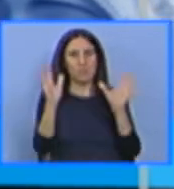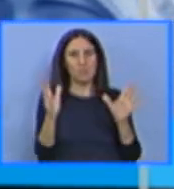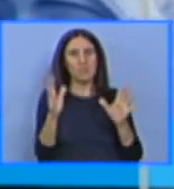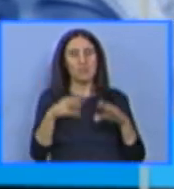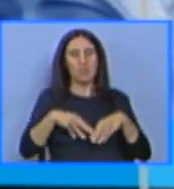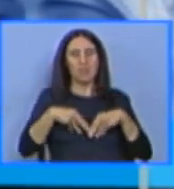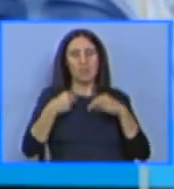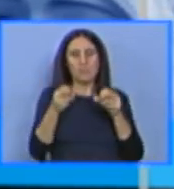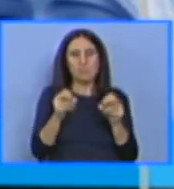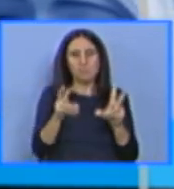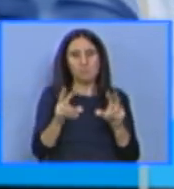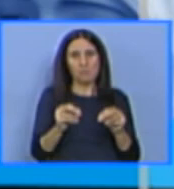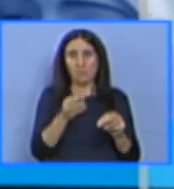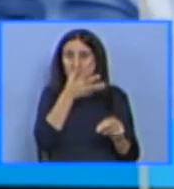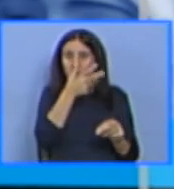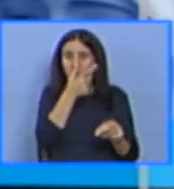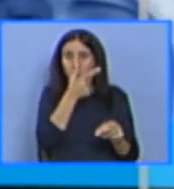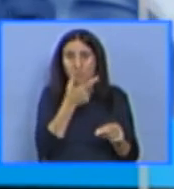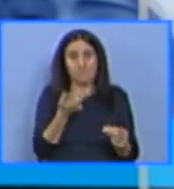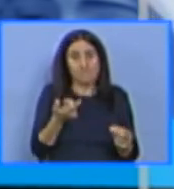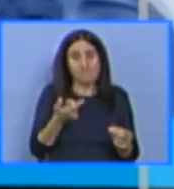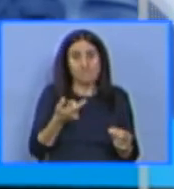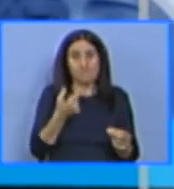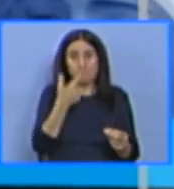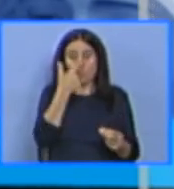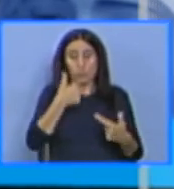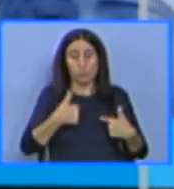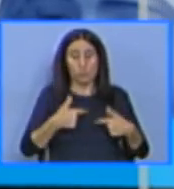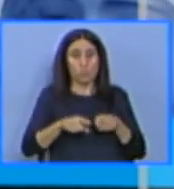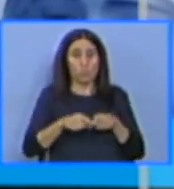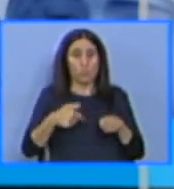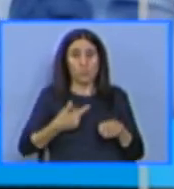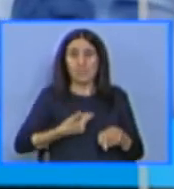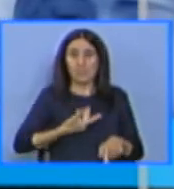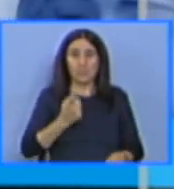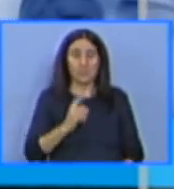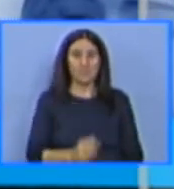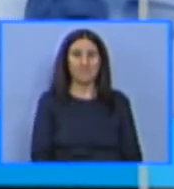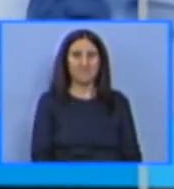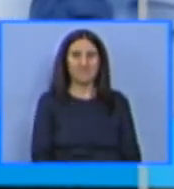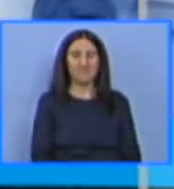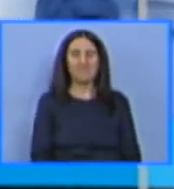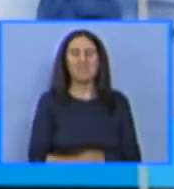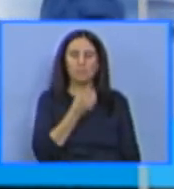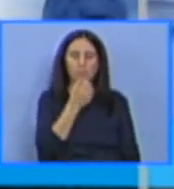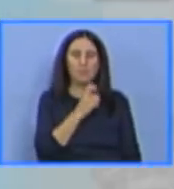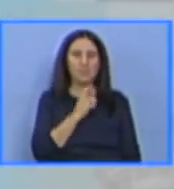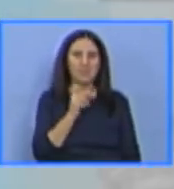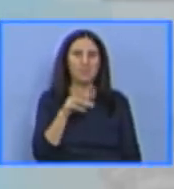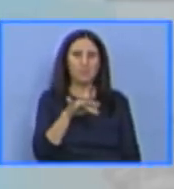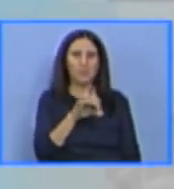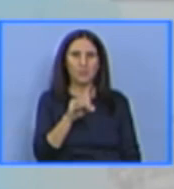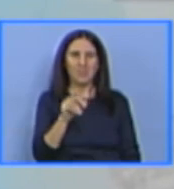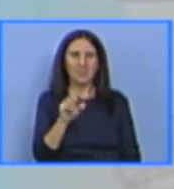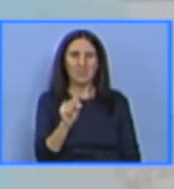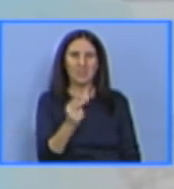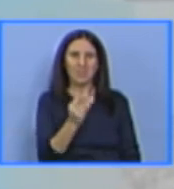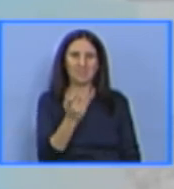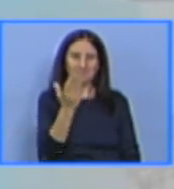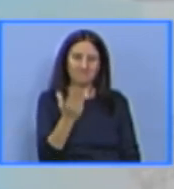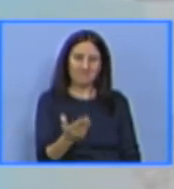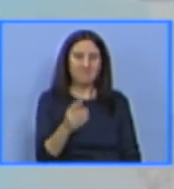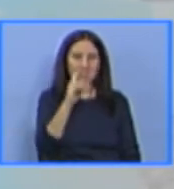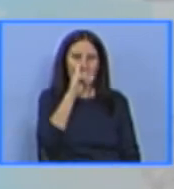essas almas lavadas, que infelizmente, pessoas como eu, não somos assim. Muito bem, Padre Américo Aguiar, fica então